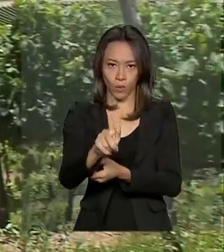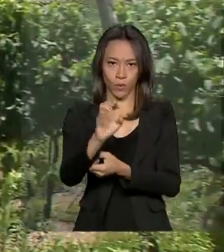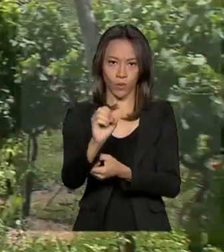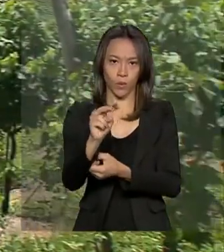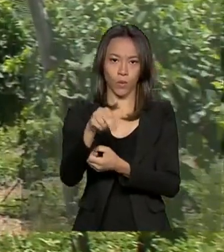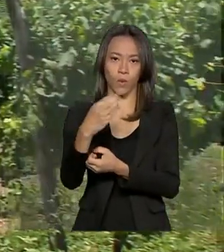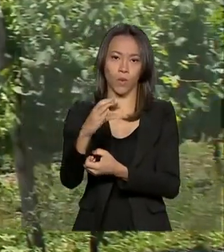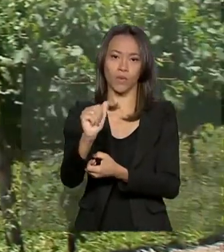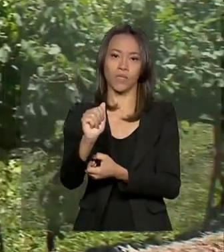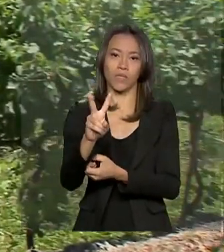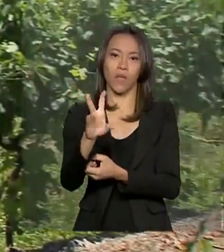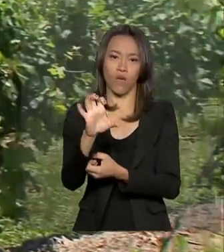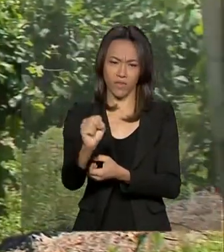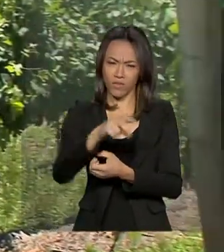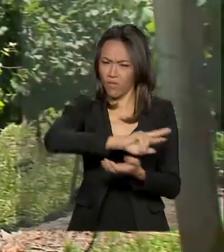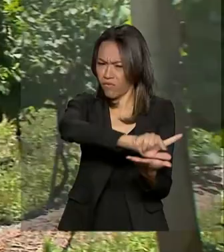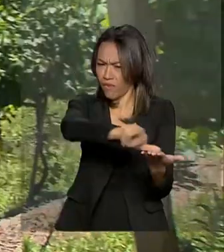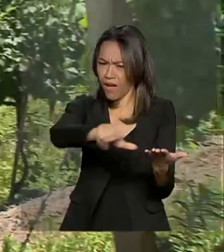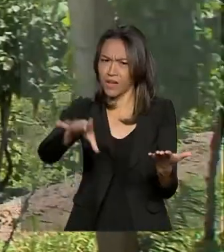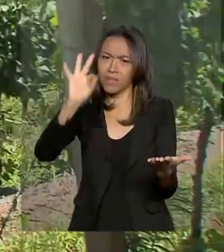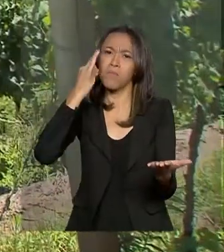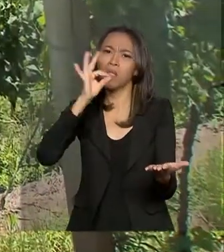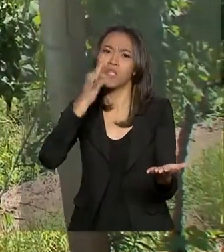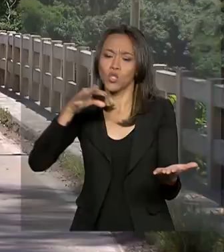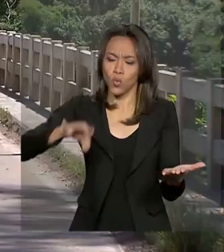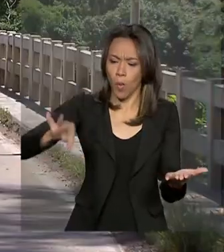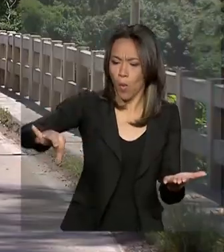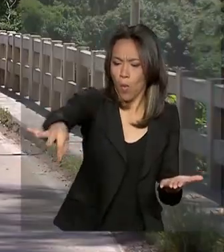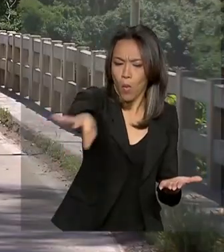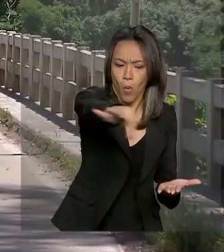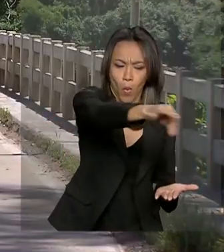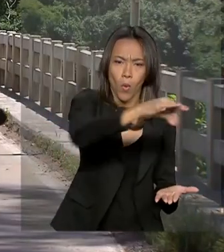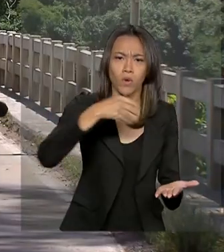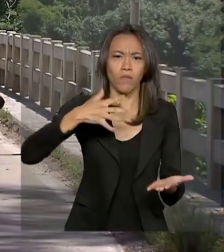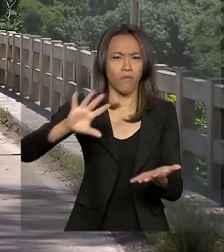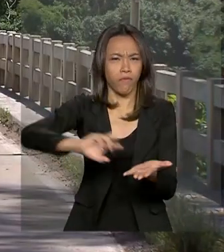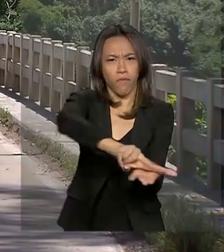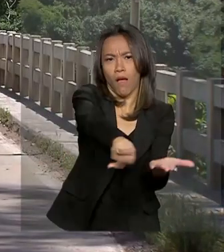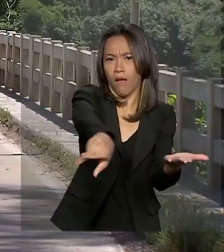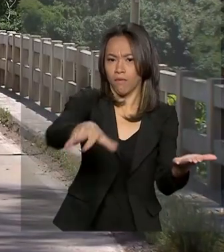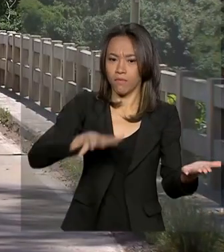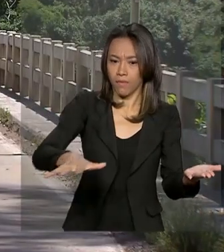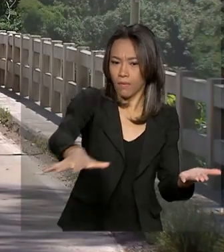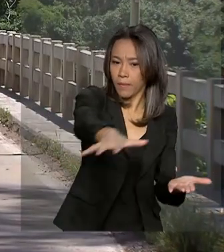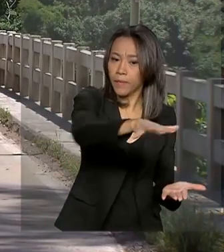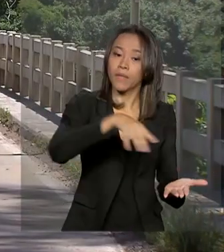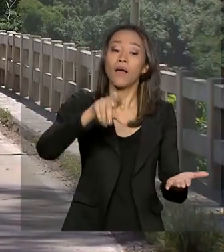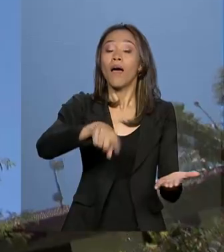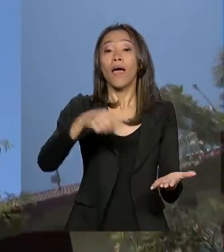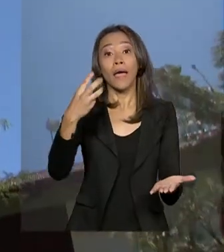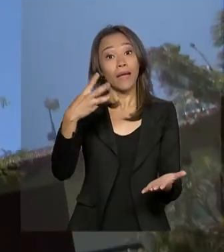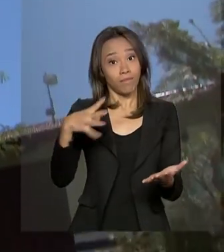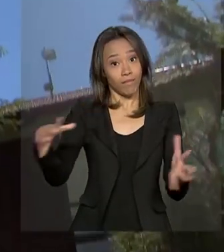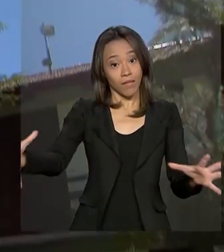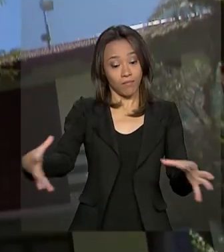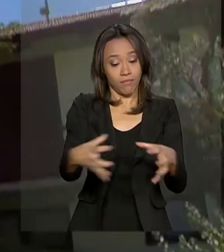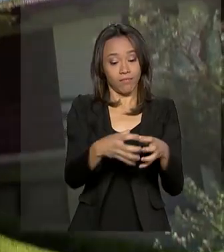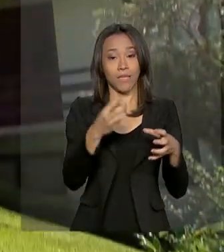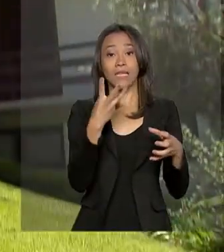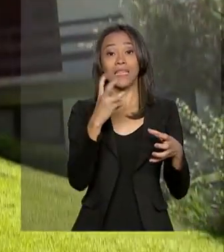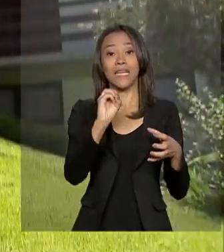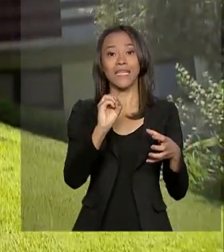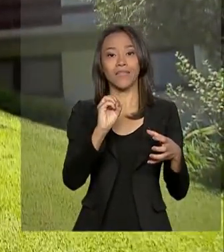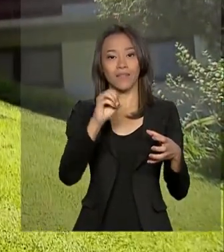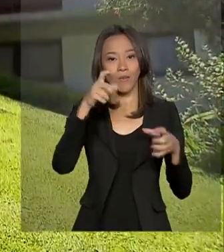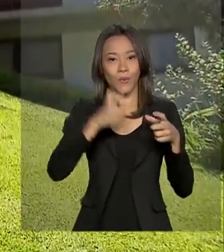vinícolas, grandes, médias e pequenas. A região é uma das 30 rotas turísticas estratégicas dentro do programa